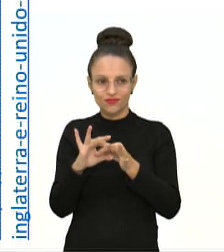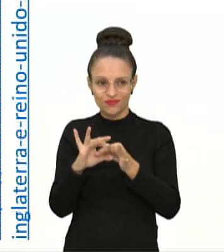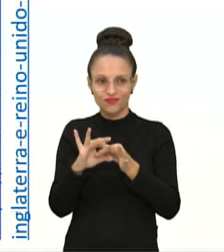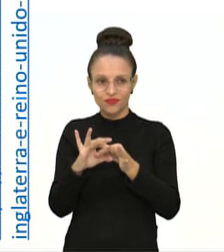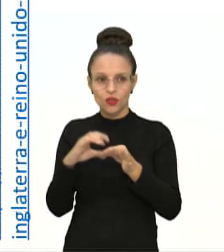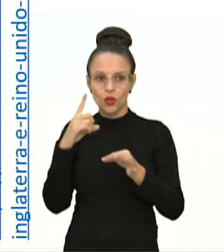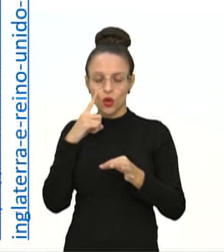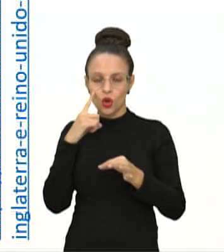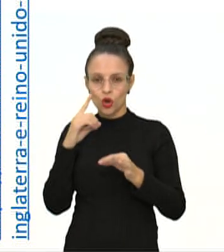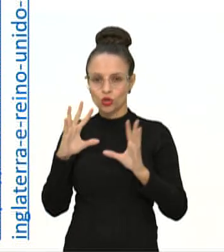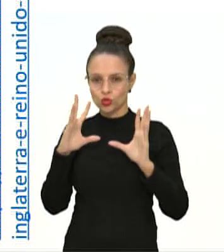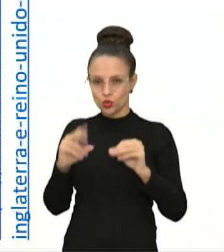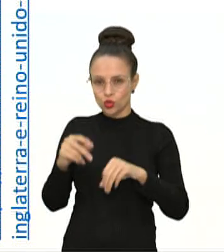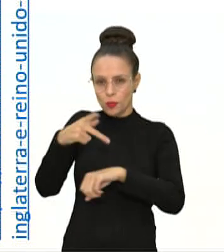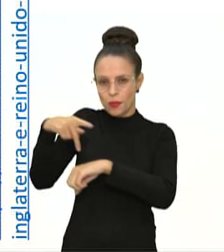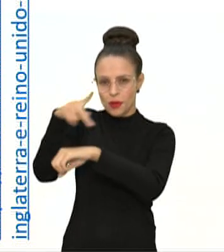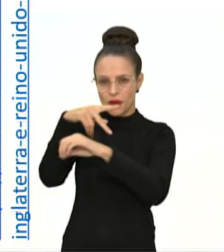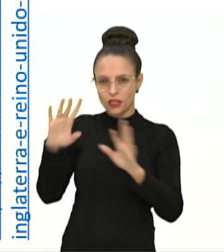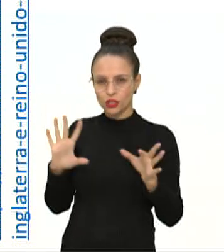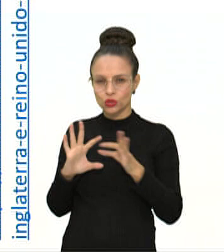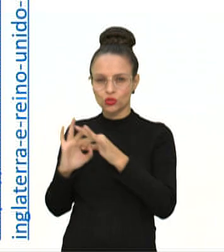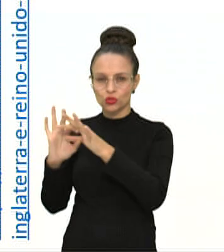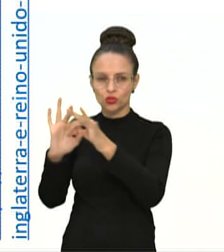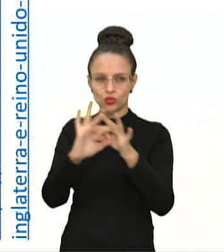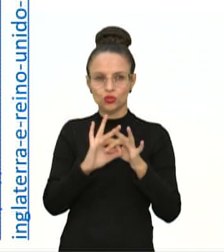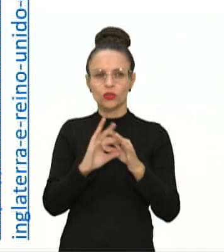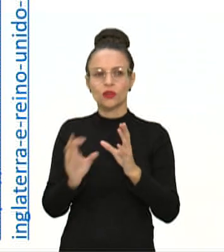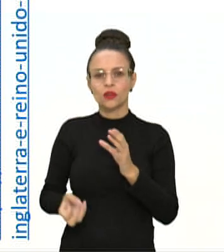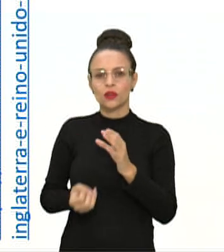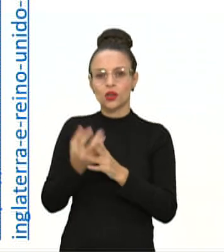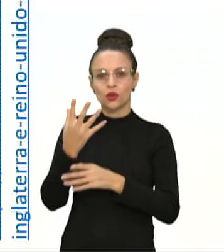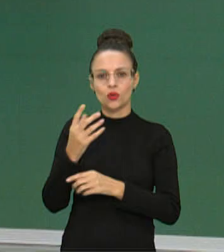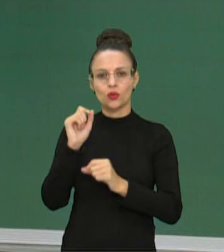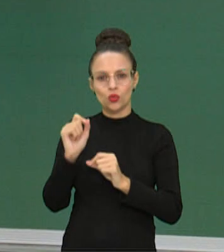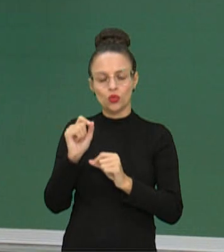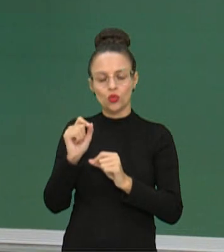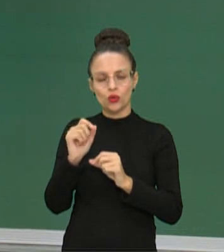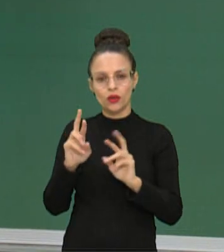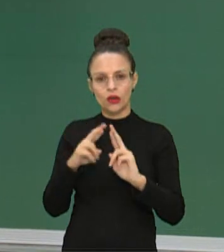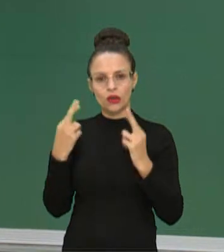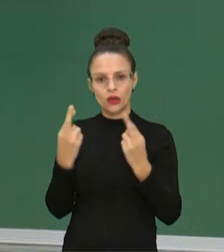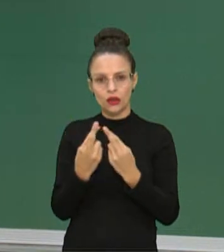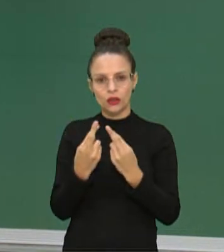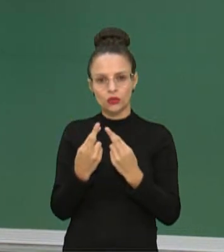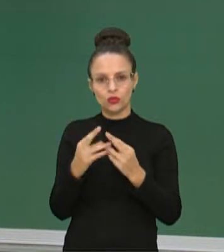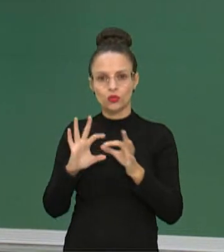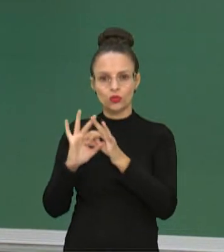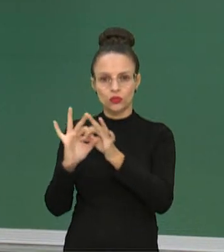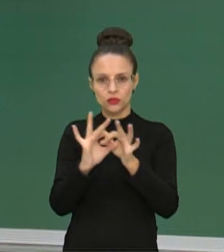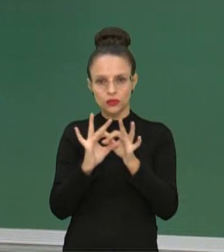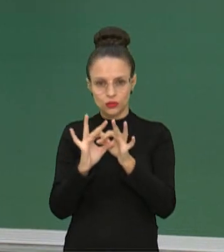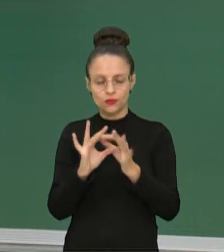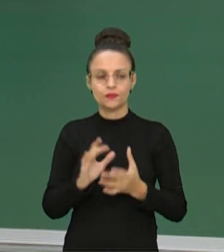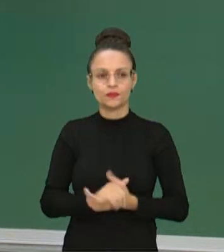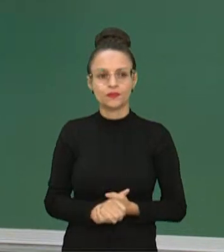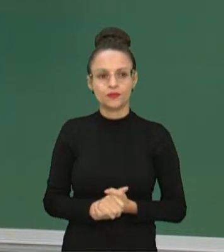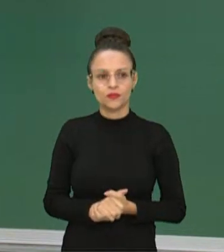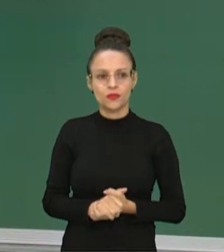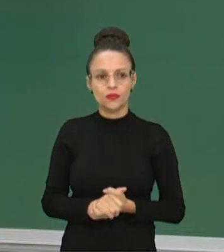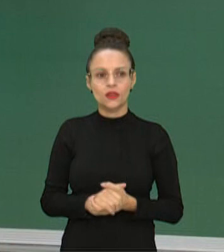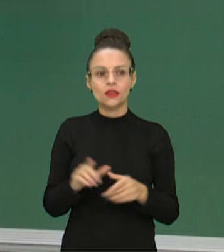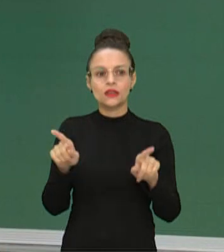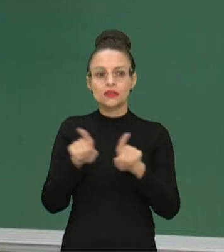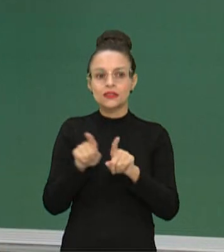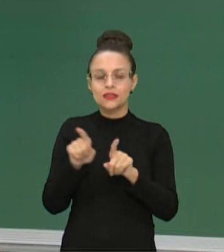com a Escócia, Inglaterra e País de Gales, você sabe o que é o Reino Unido, tá bom? E a Irlanda do